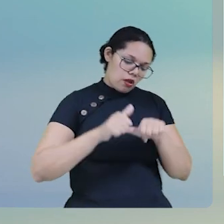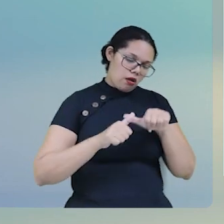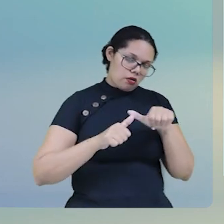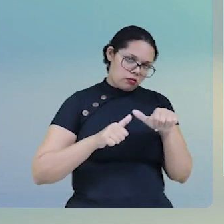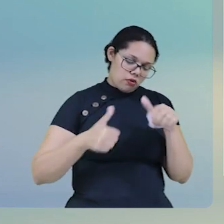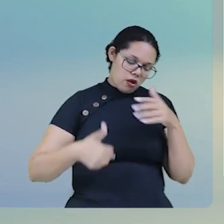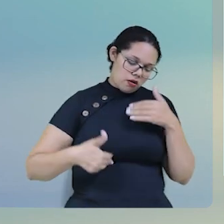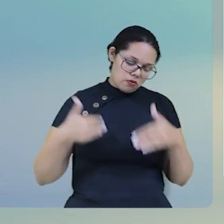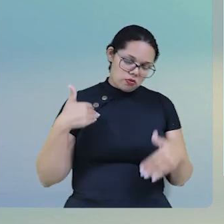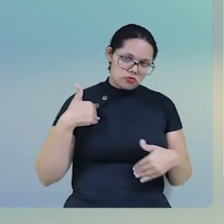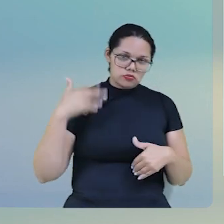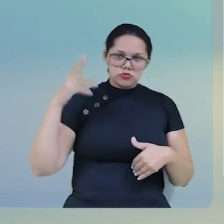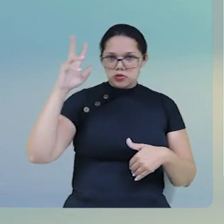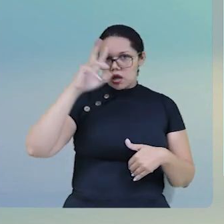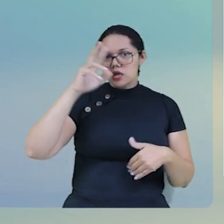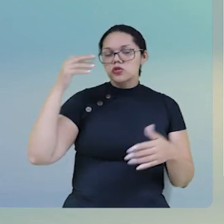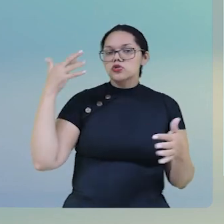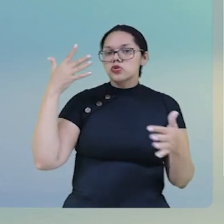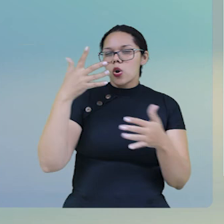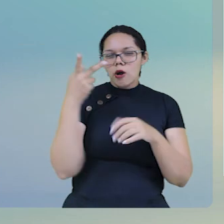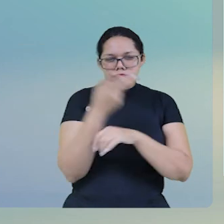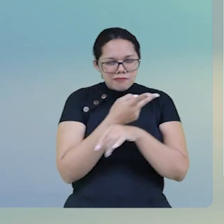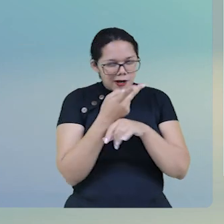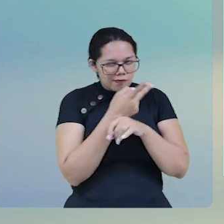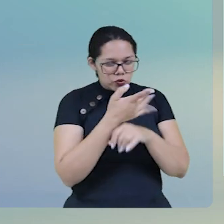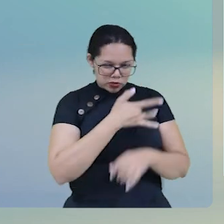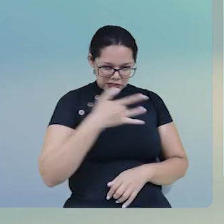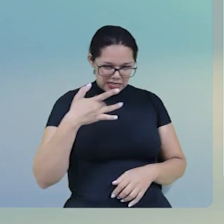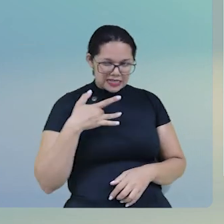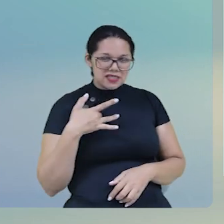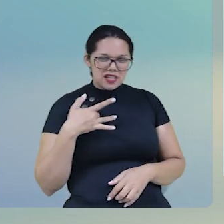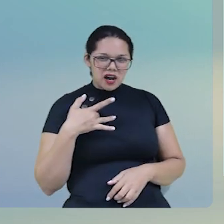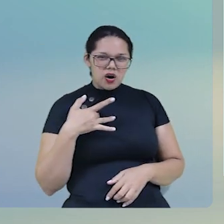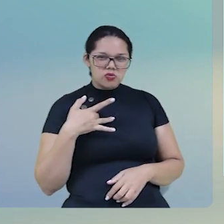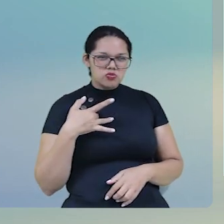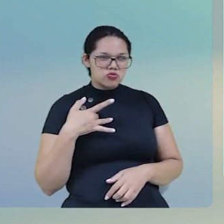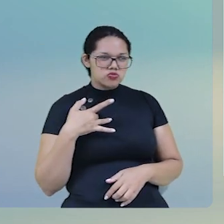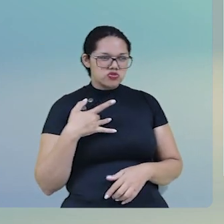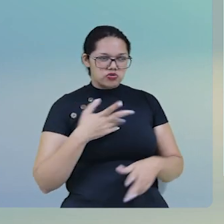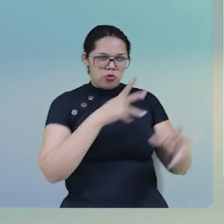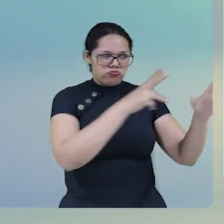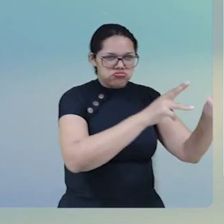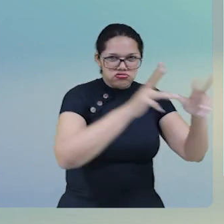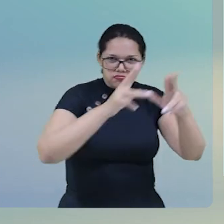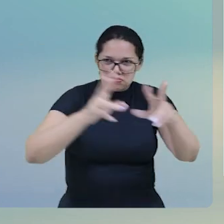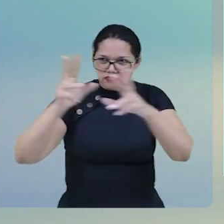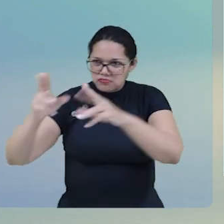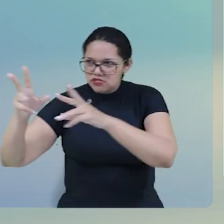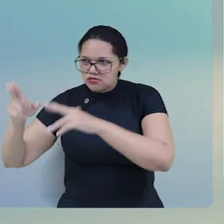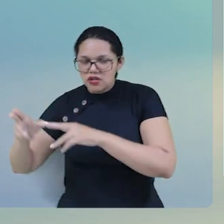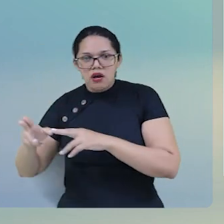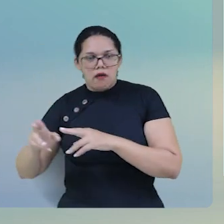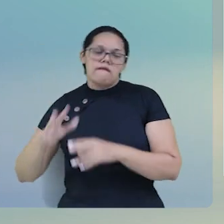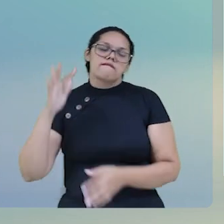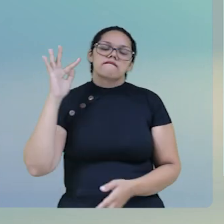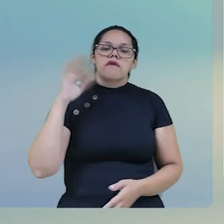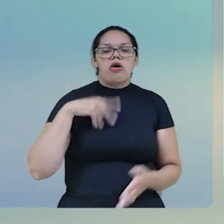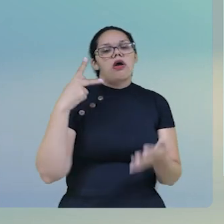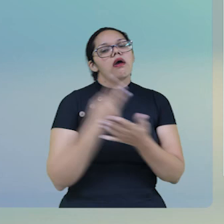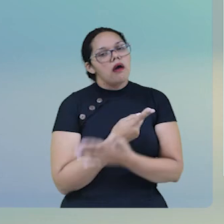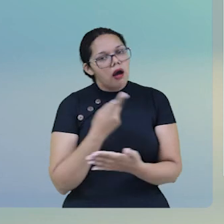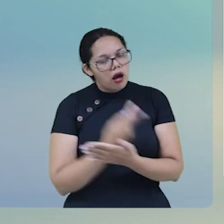história devido a quê? A busca permanente pela saúde relacionada a um padrão corporal específico?